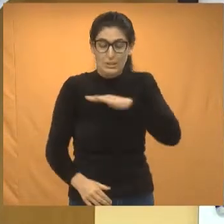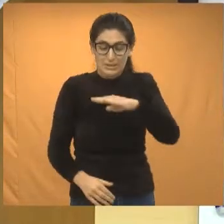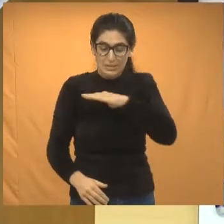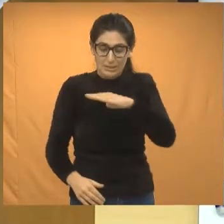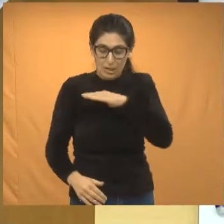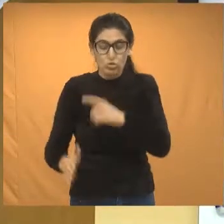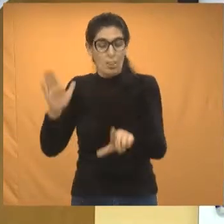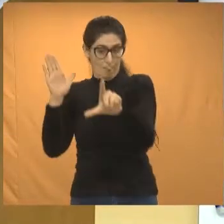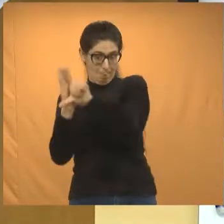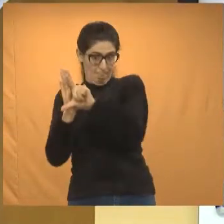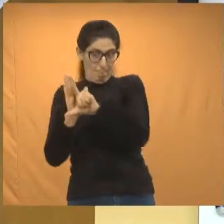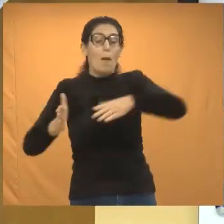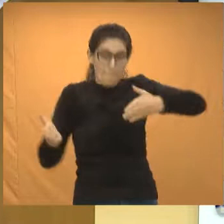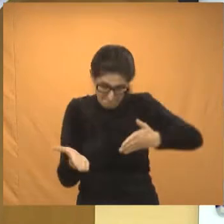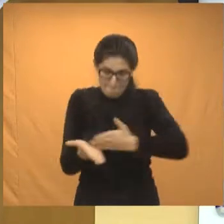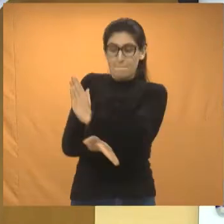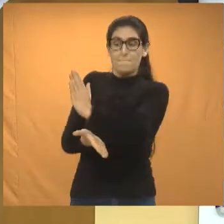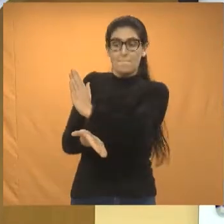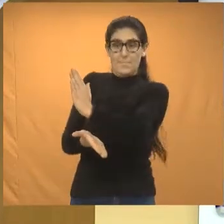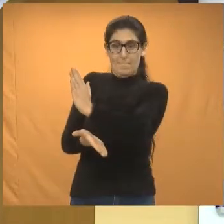a ação desses